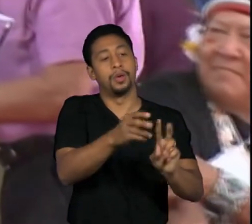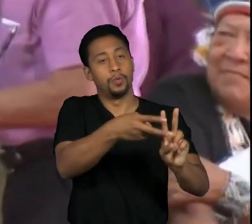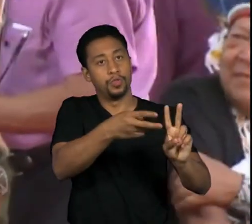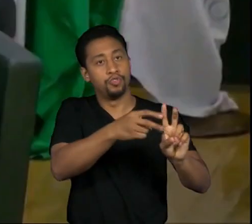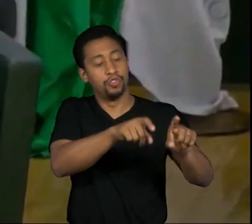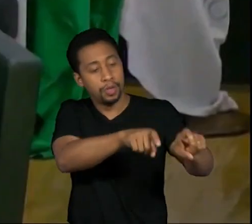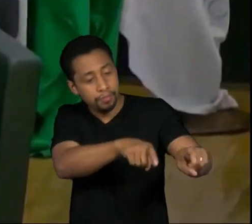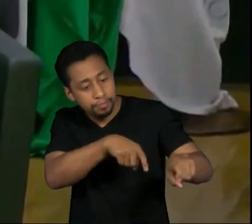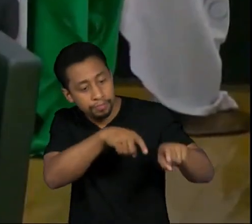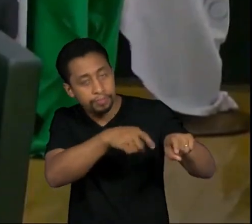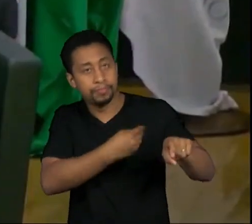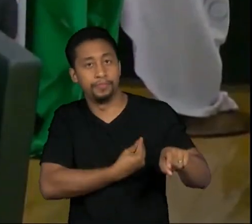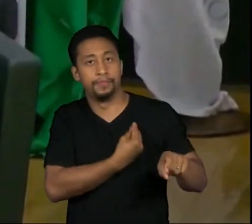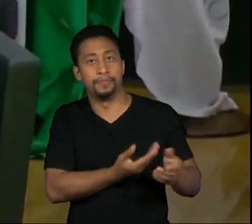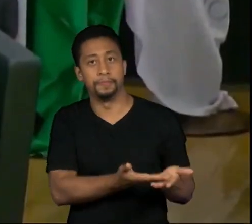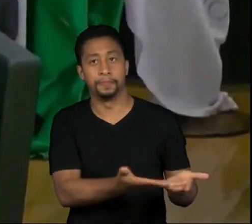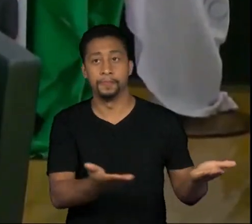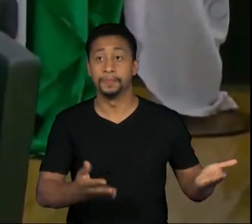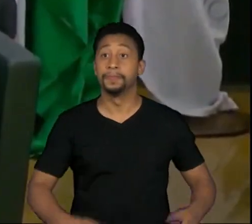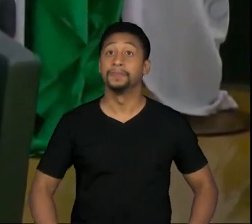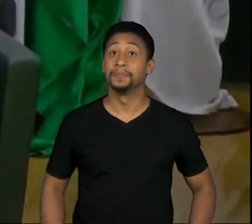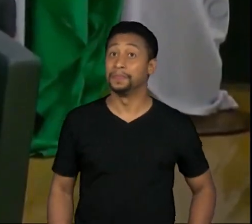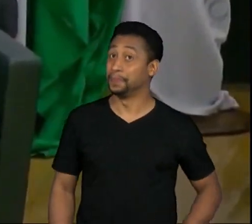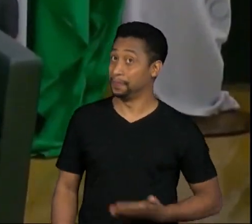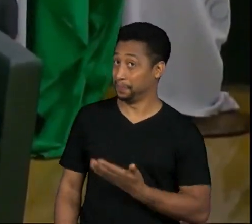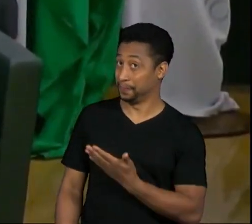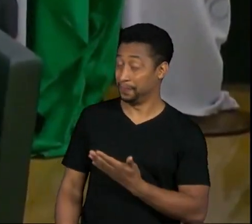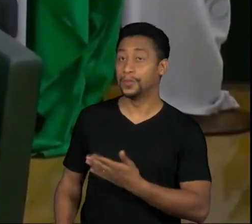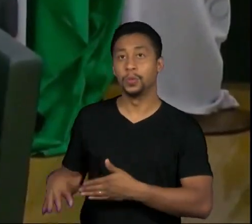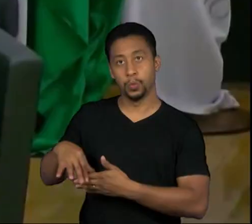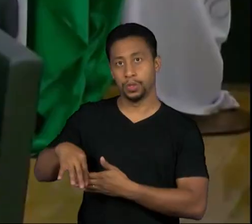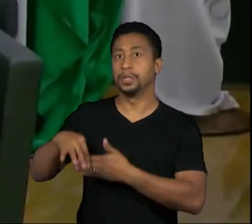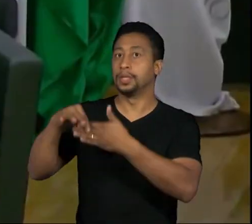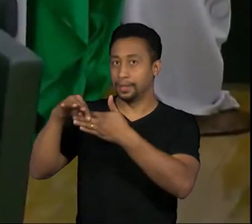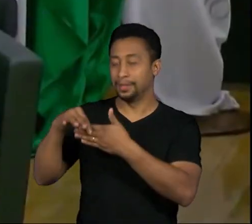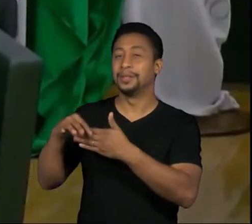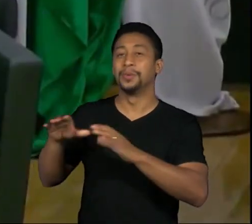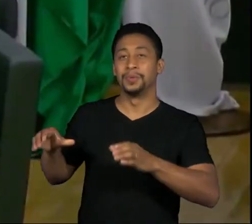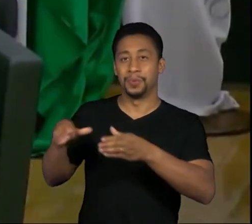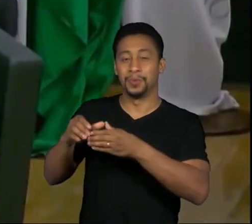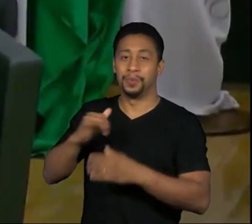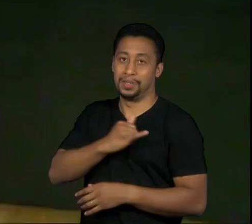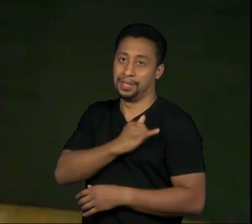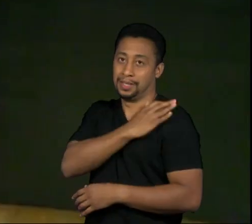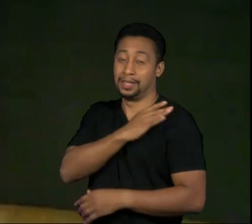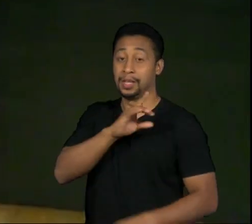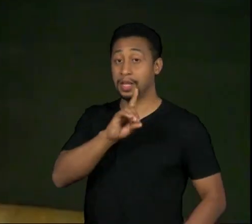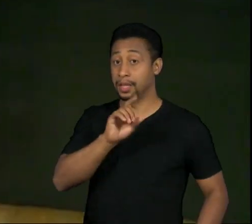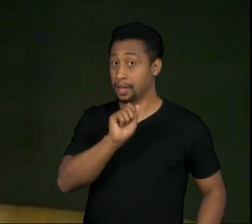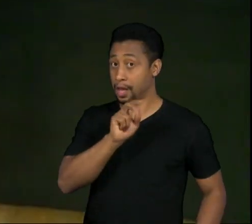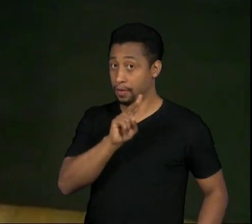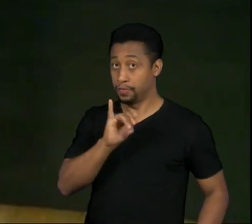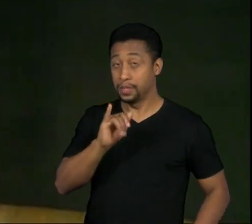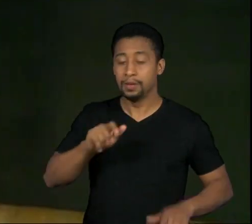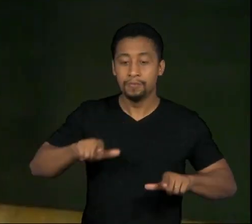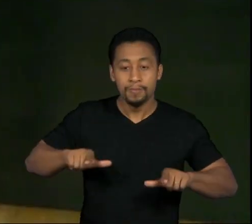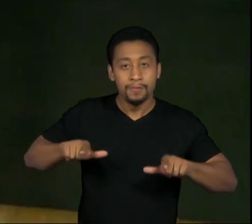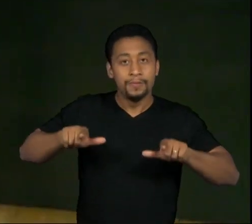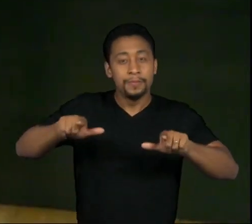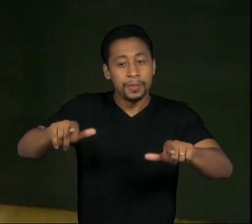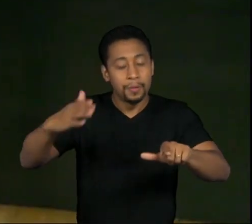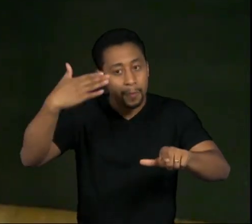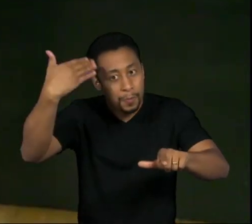tradicionais. O xamã da etnia Yanomami, Davi Copenaua, recebe o título de doutor